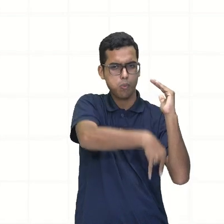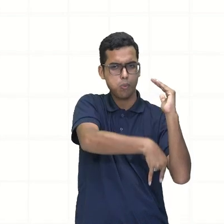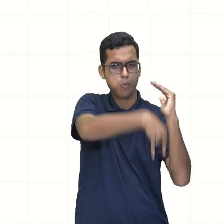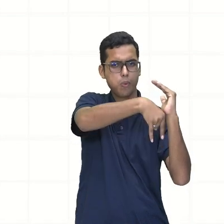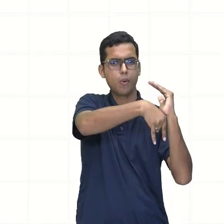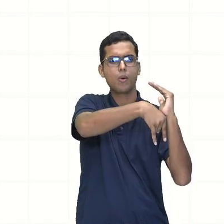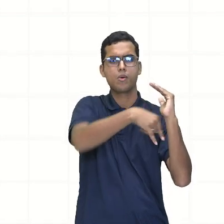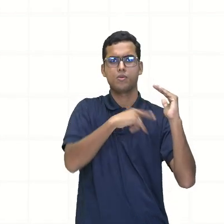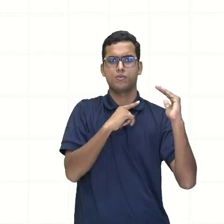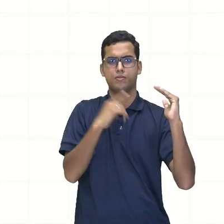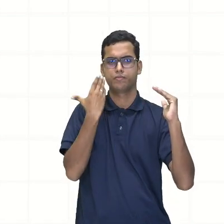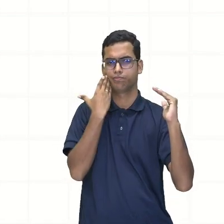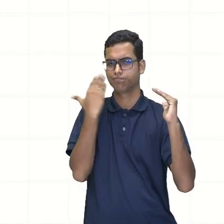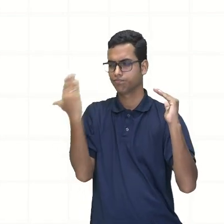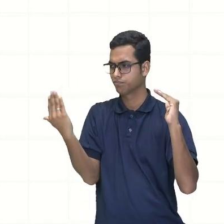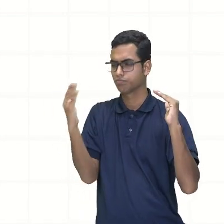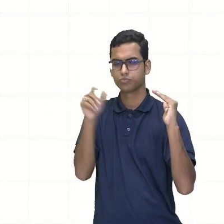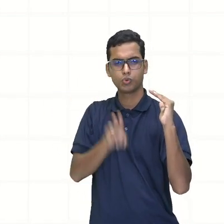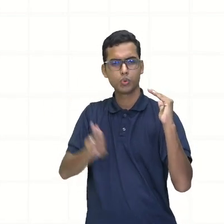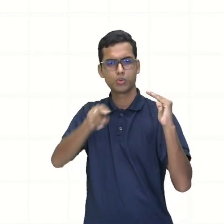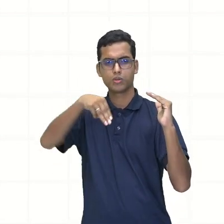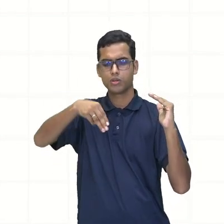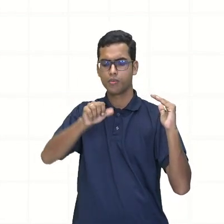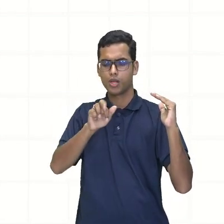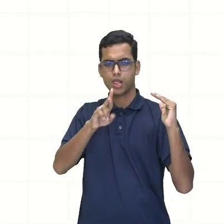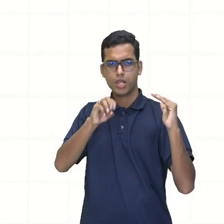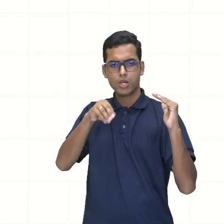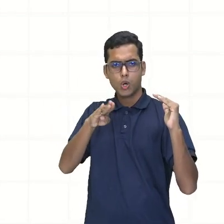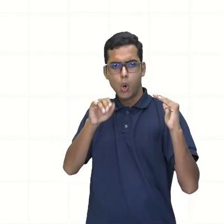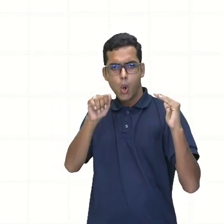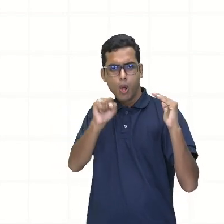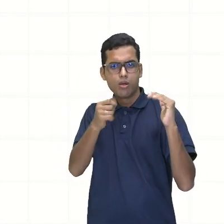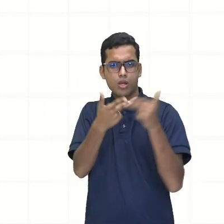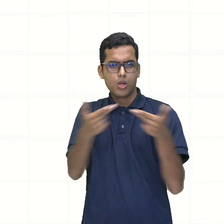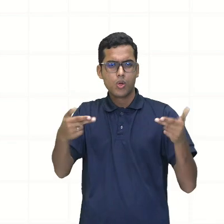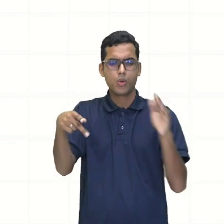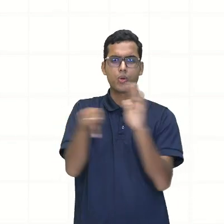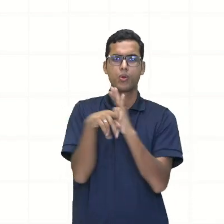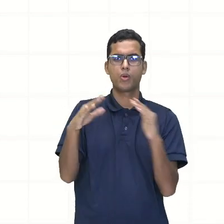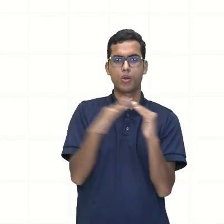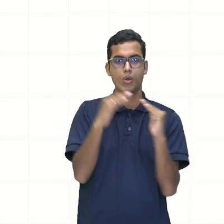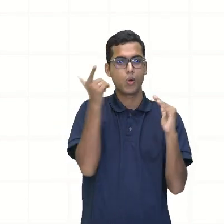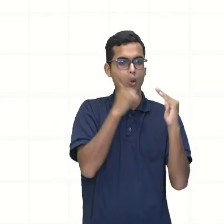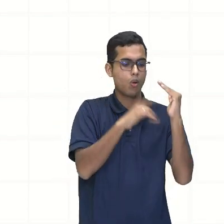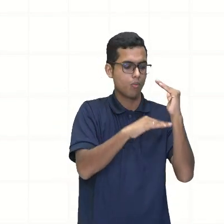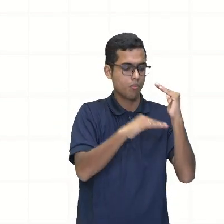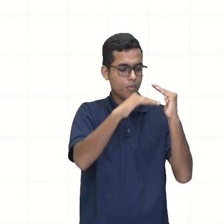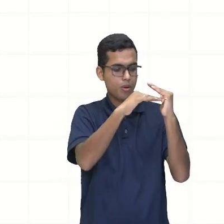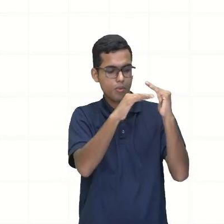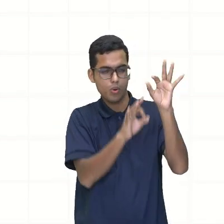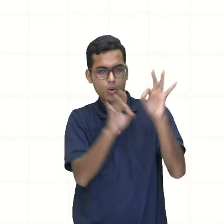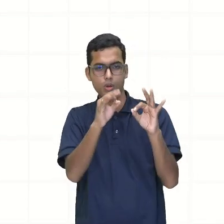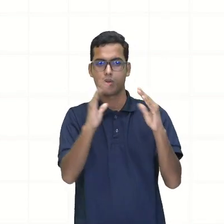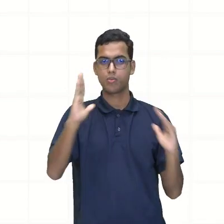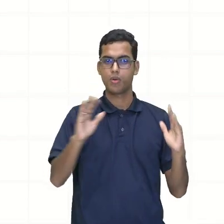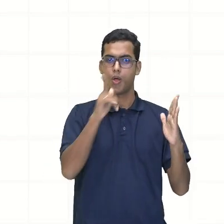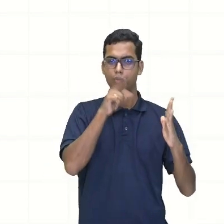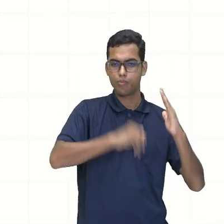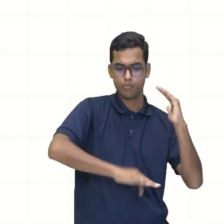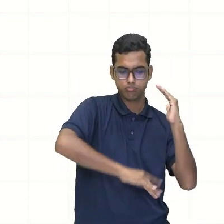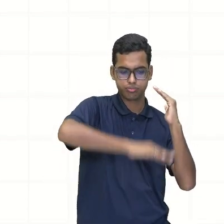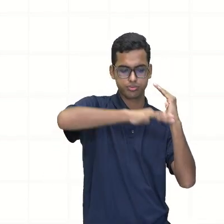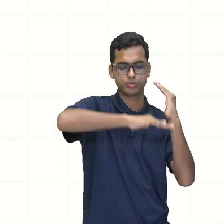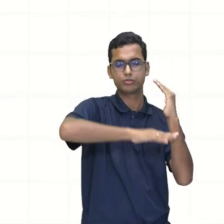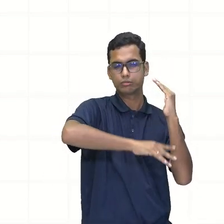a suspensão do assoalho da casa em épocas de cheias. É importante nós falarmos aqui